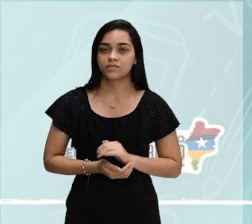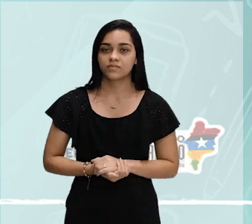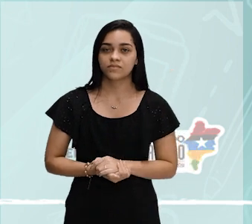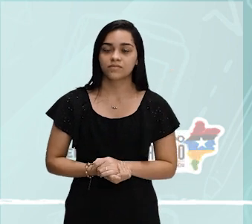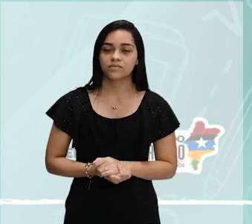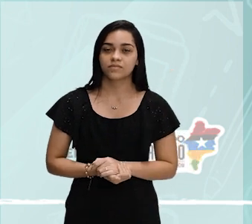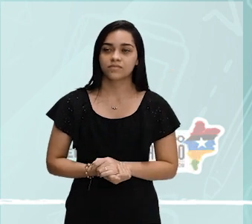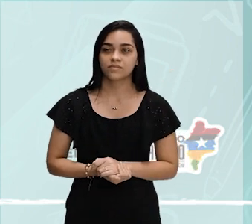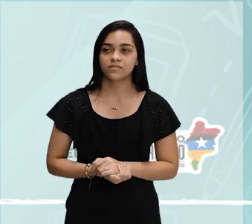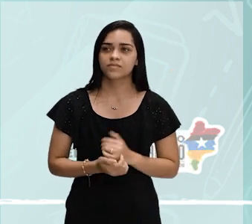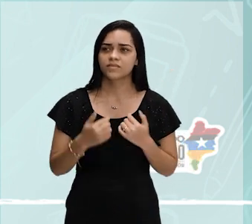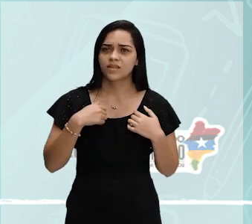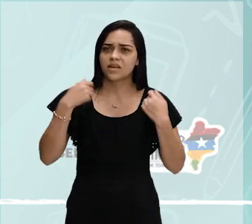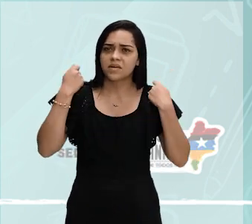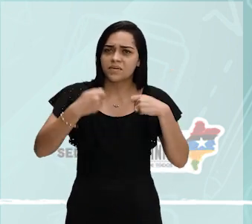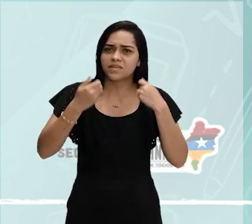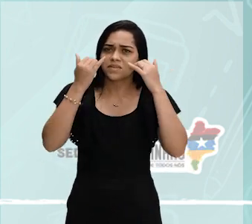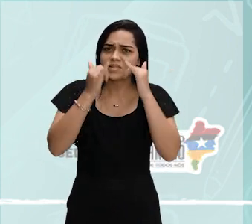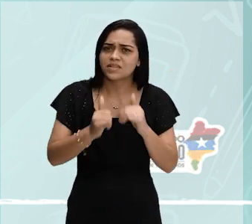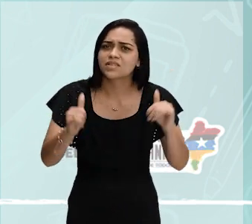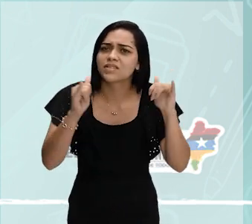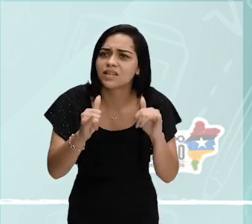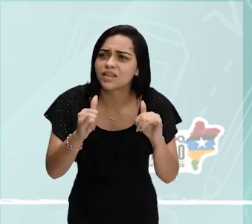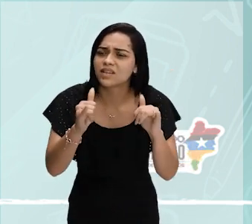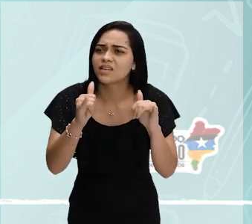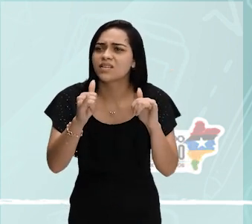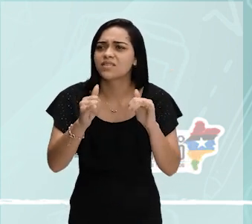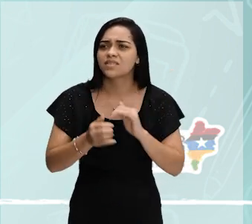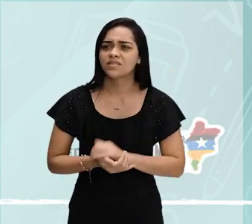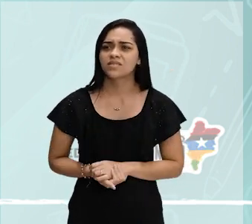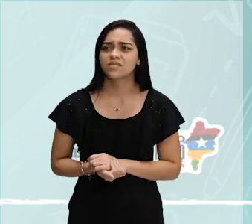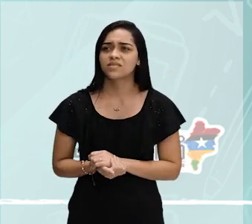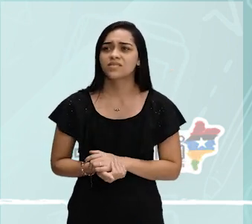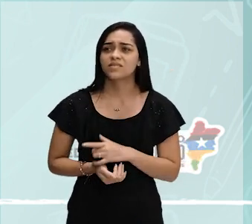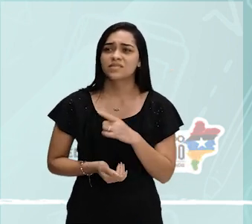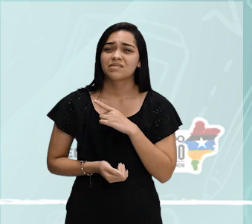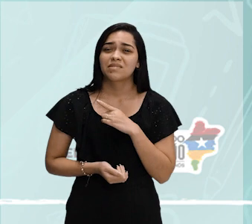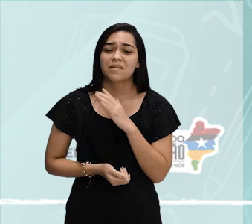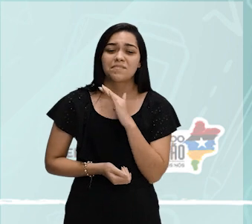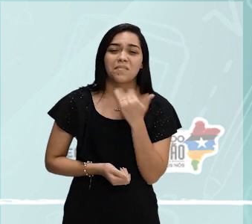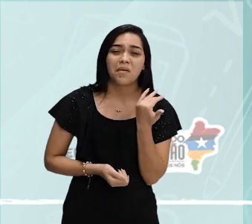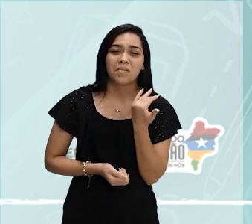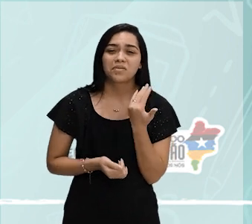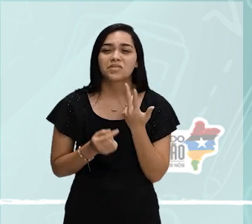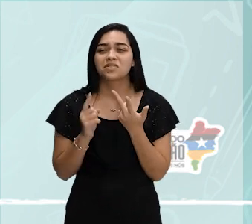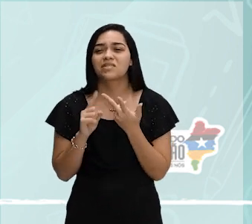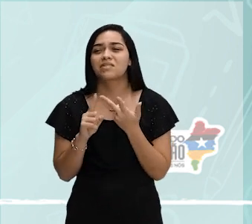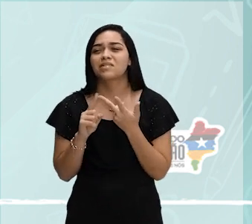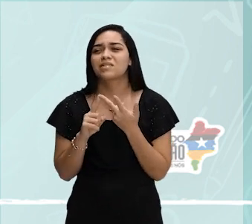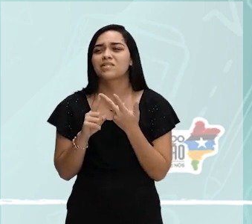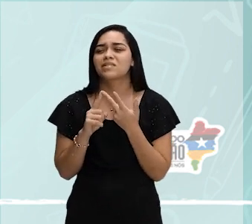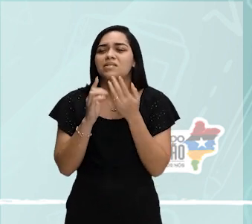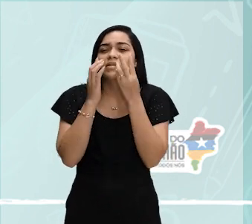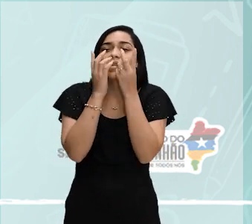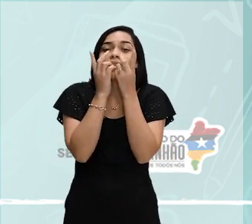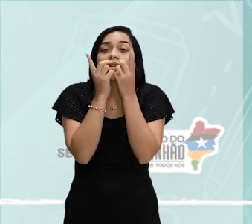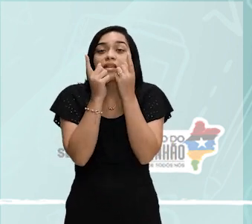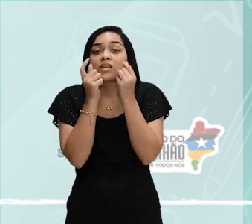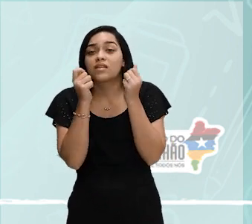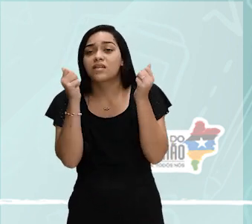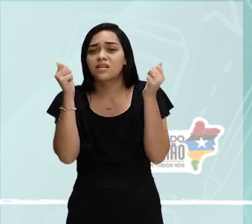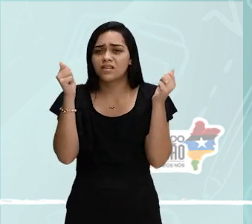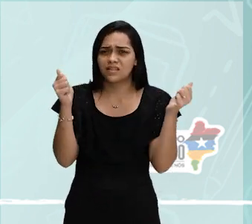indianismo. Eu preciso dizer, eu acho que não. Ele fala de morte. Ele fala de palidez, né? O